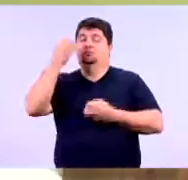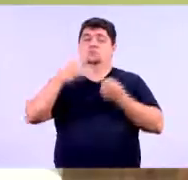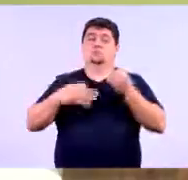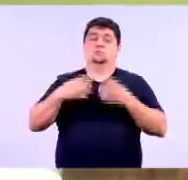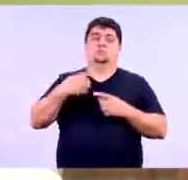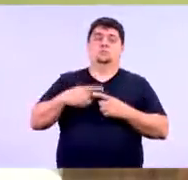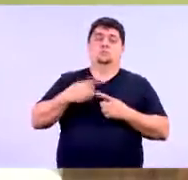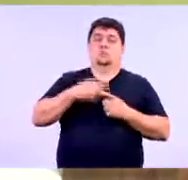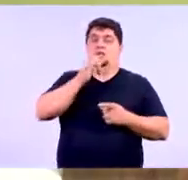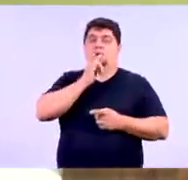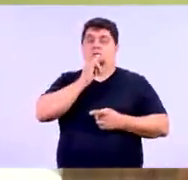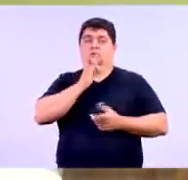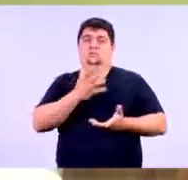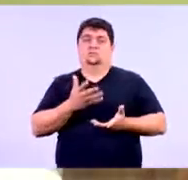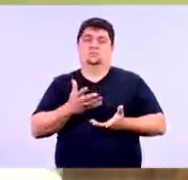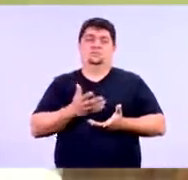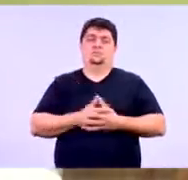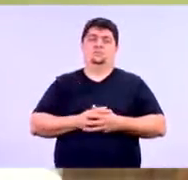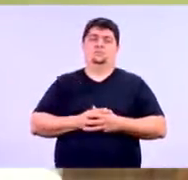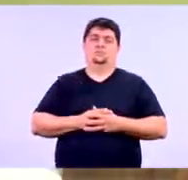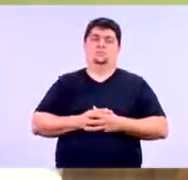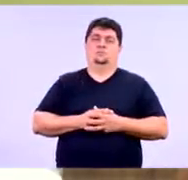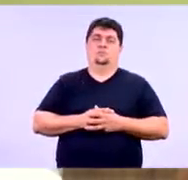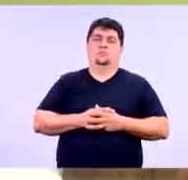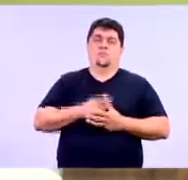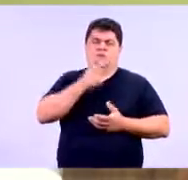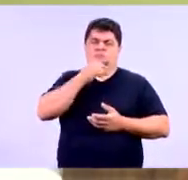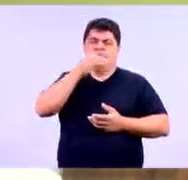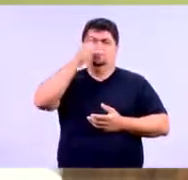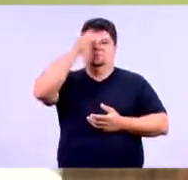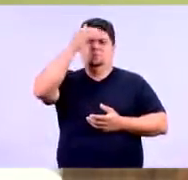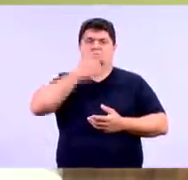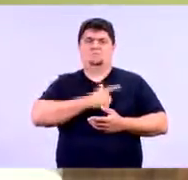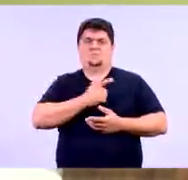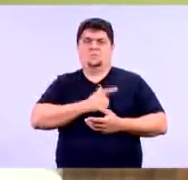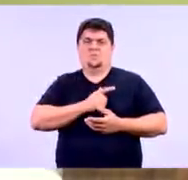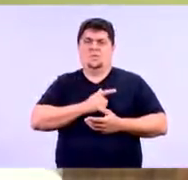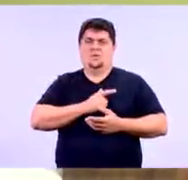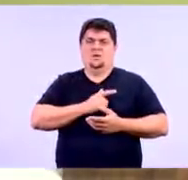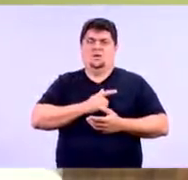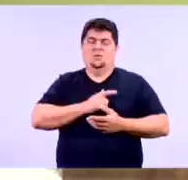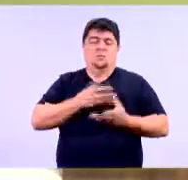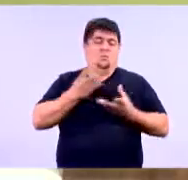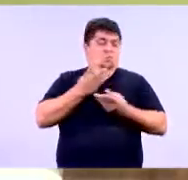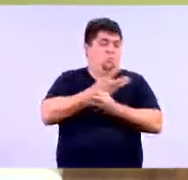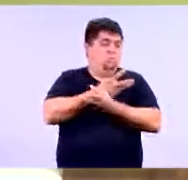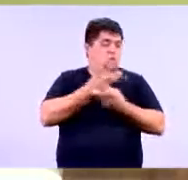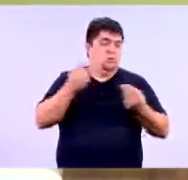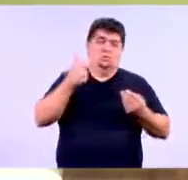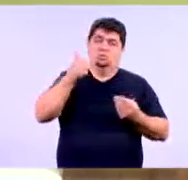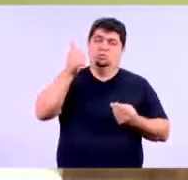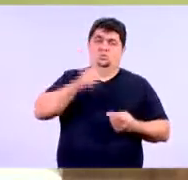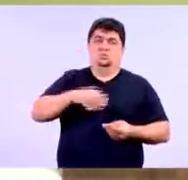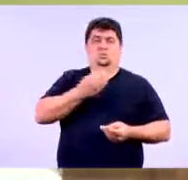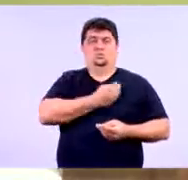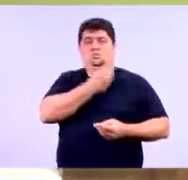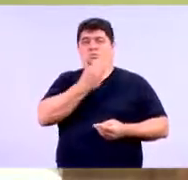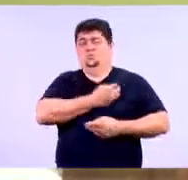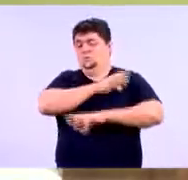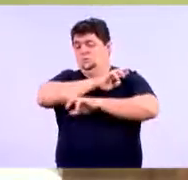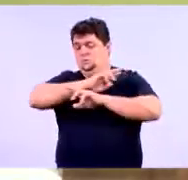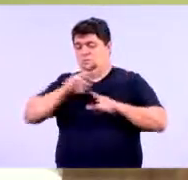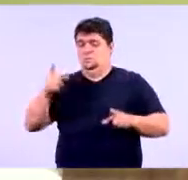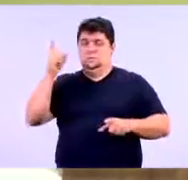professor, porque essas alagações, elas afetaram em muito, né? Sim. A vida de tanto da população